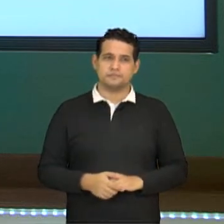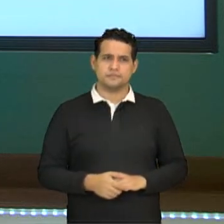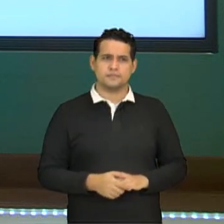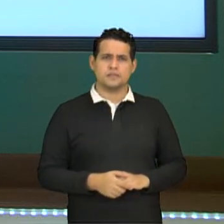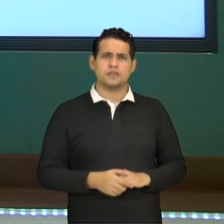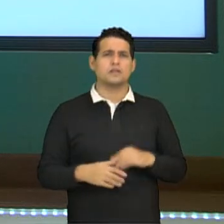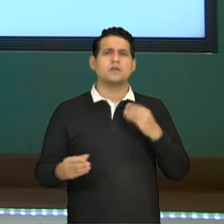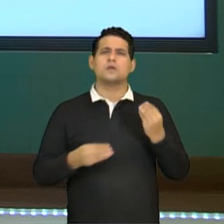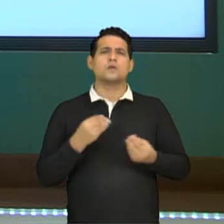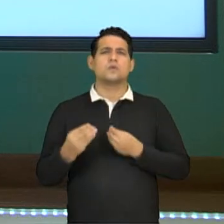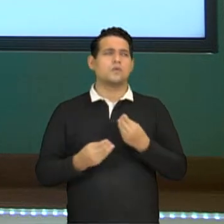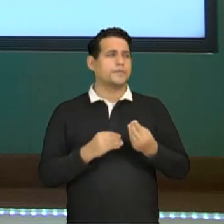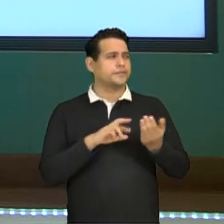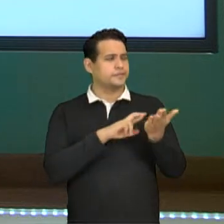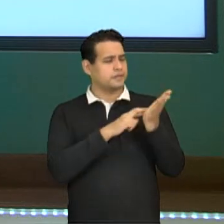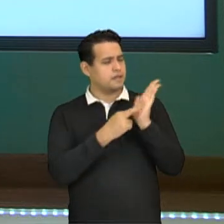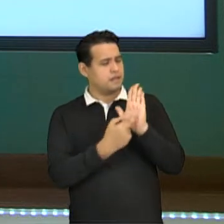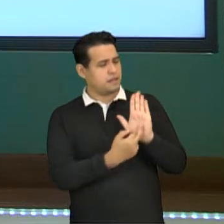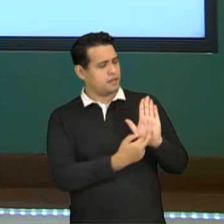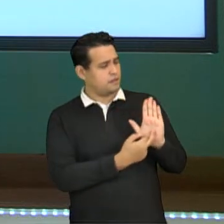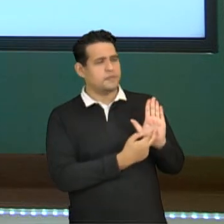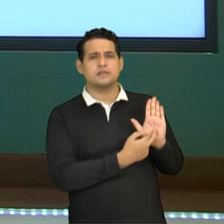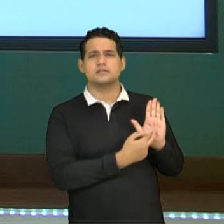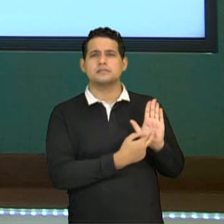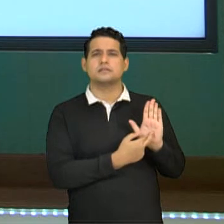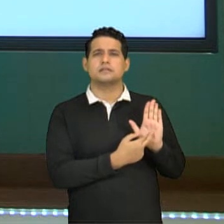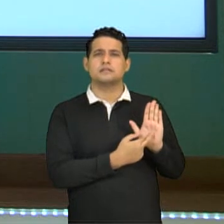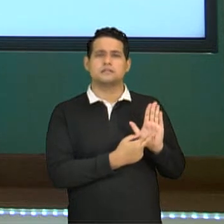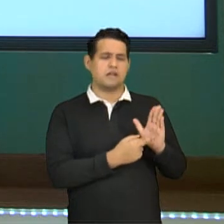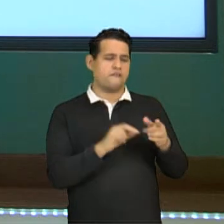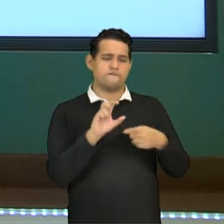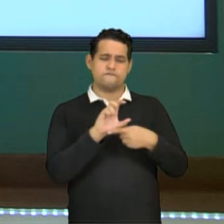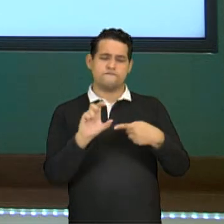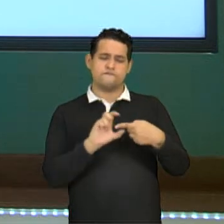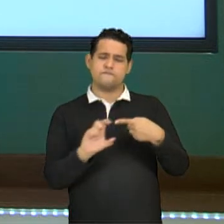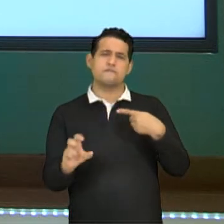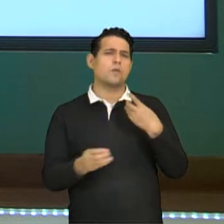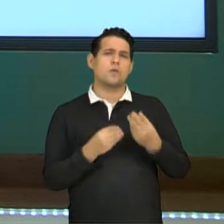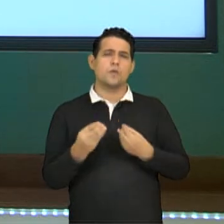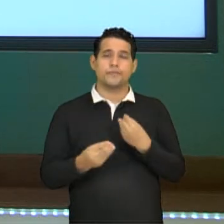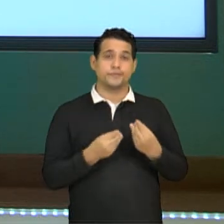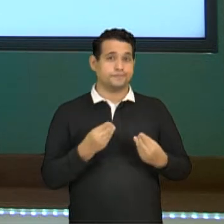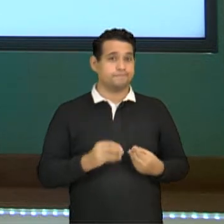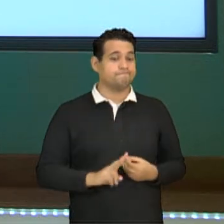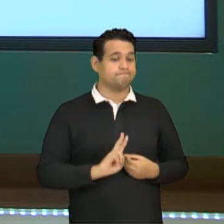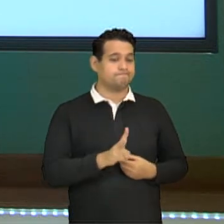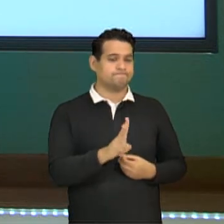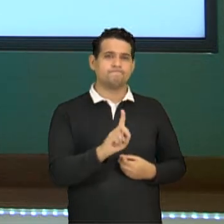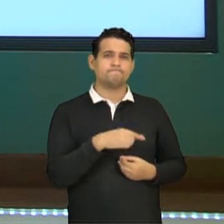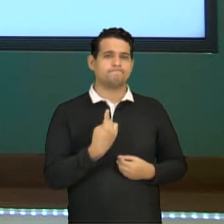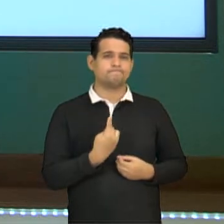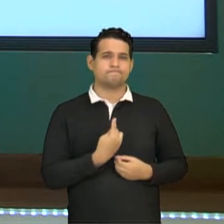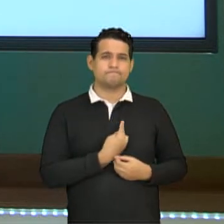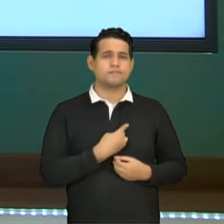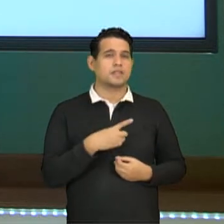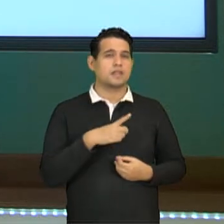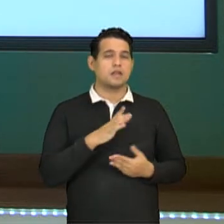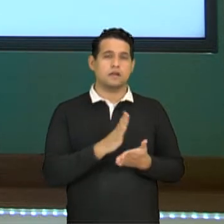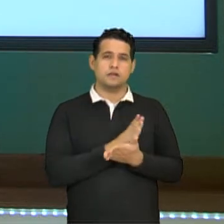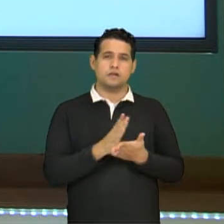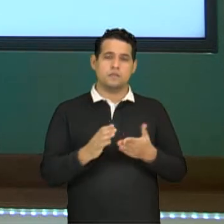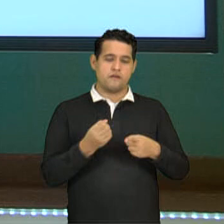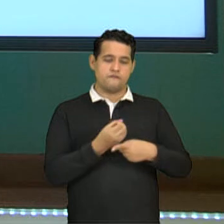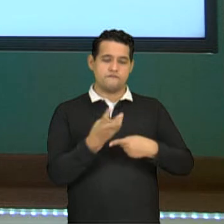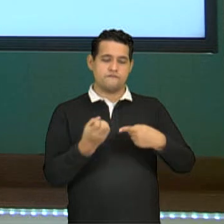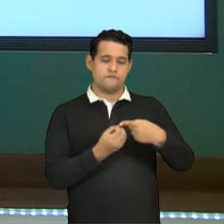nós poderíamos representar esta fração? Sempre quando a gente tem uma